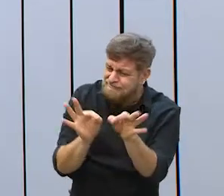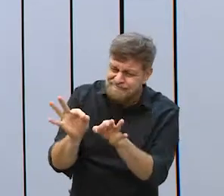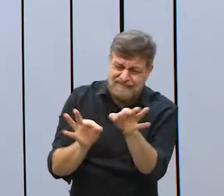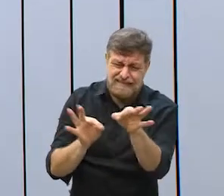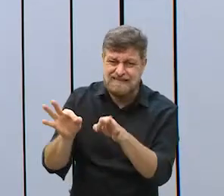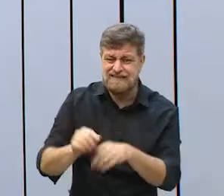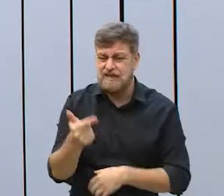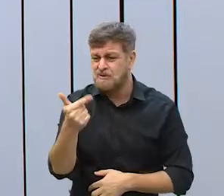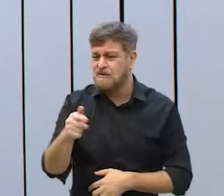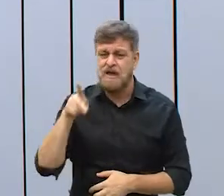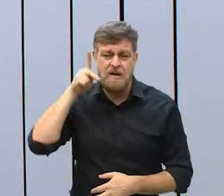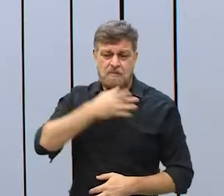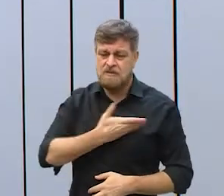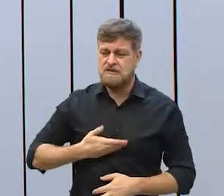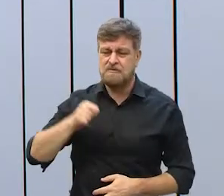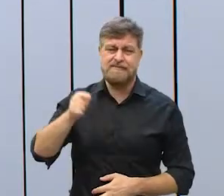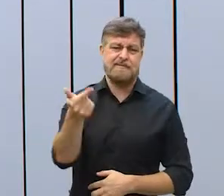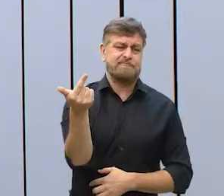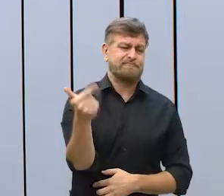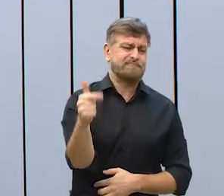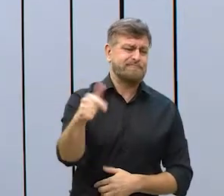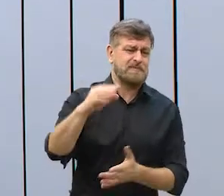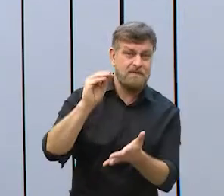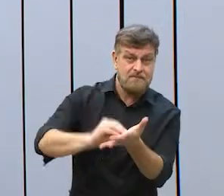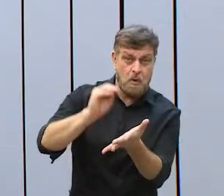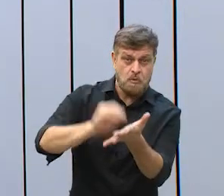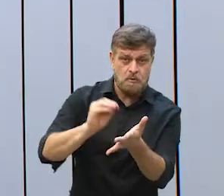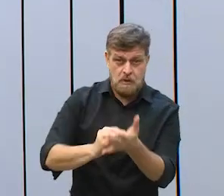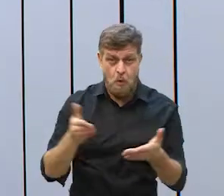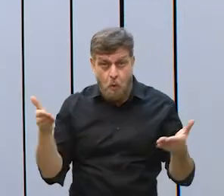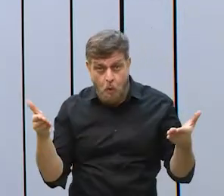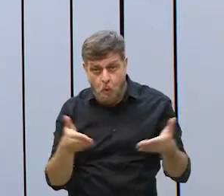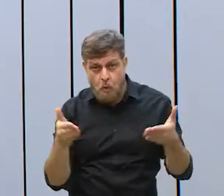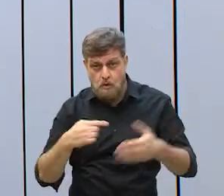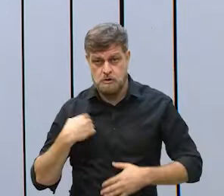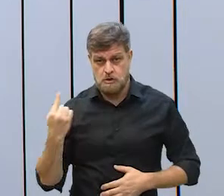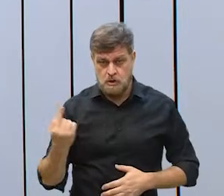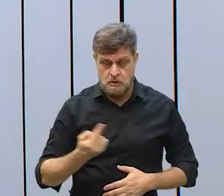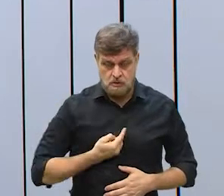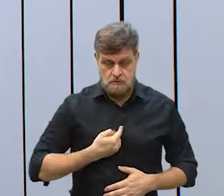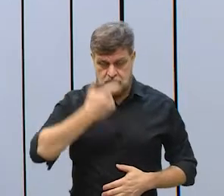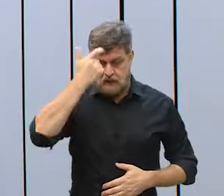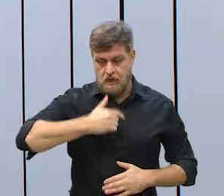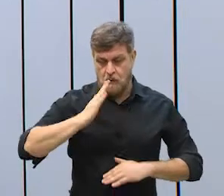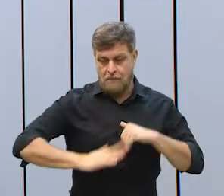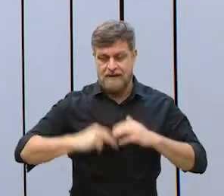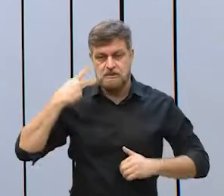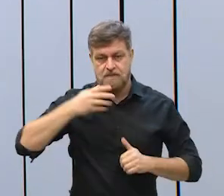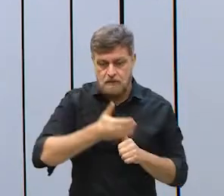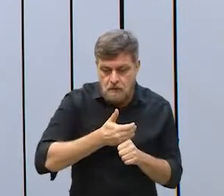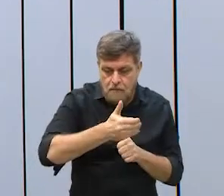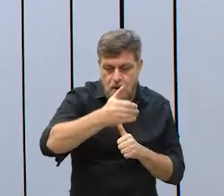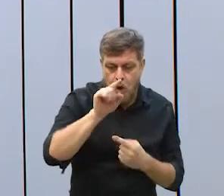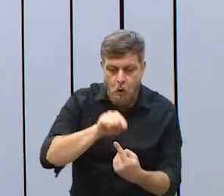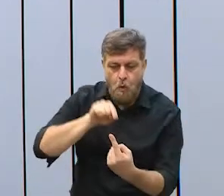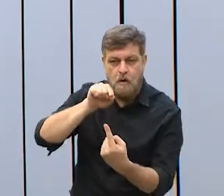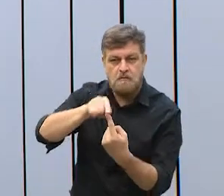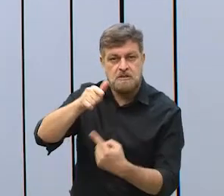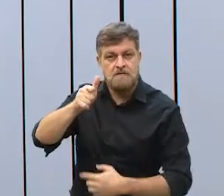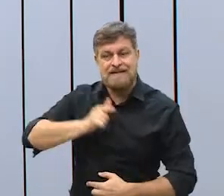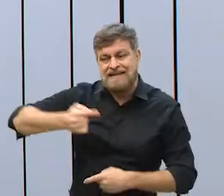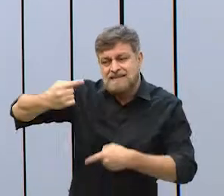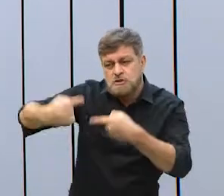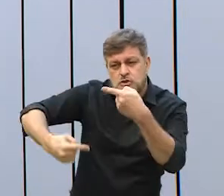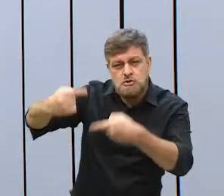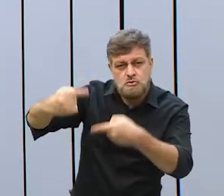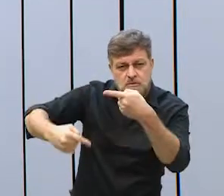sem as políticas públicas necessárias. Então, hoje aqui, através dos nossos mandatos, a gente pretende trazer a